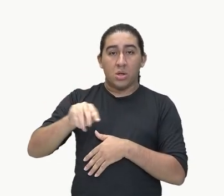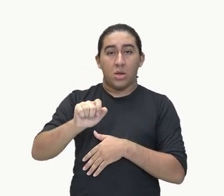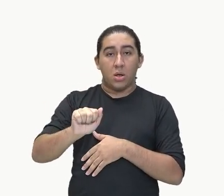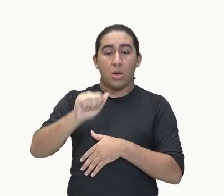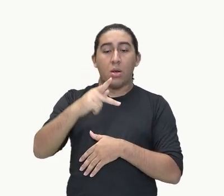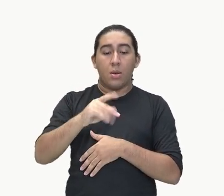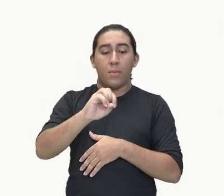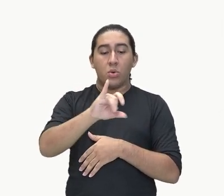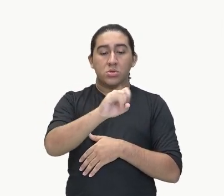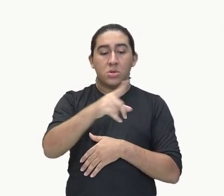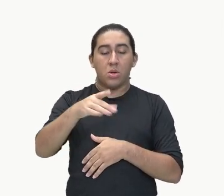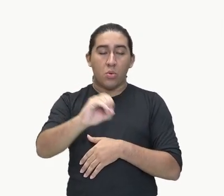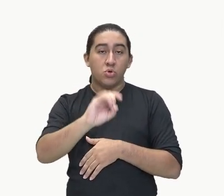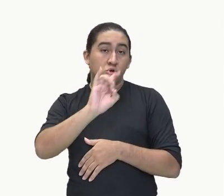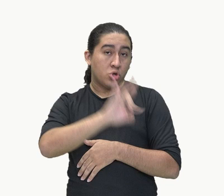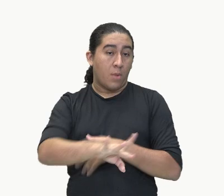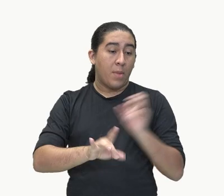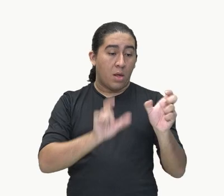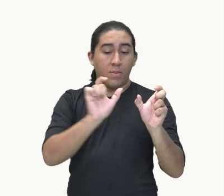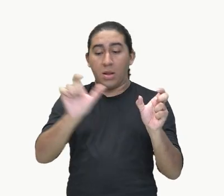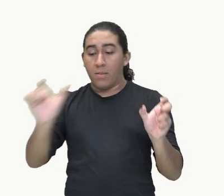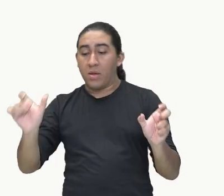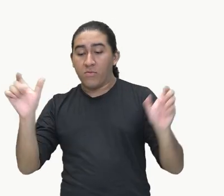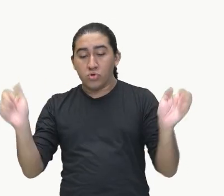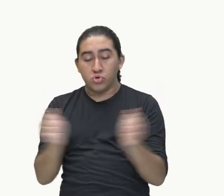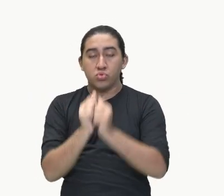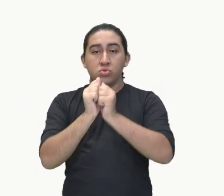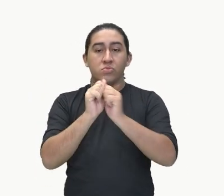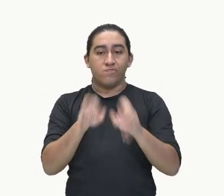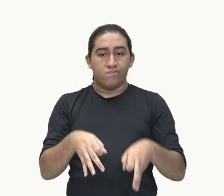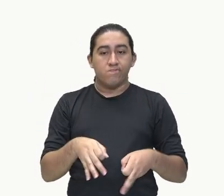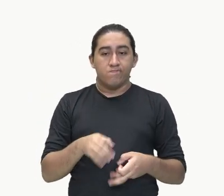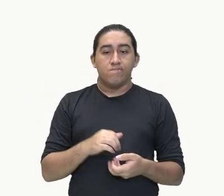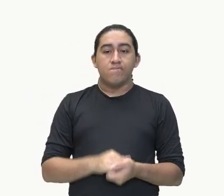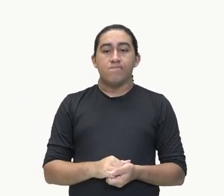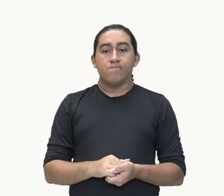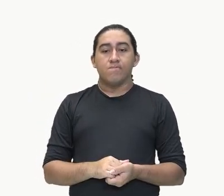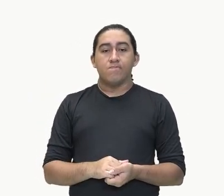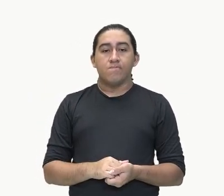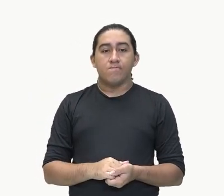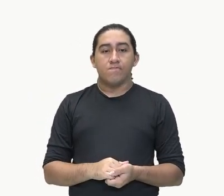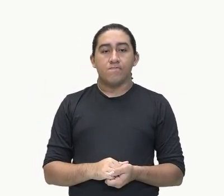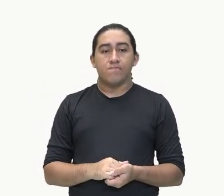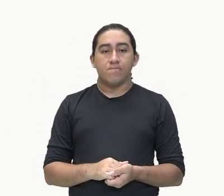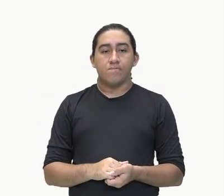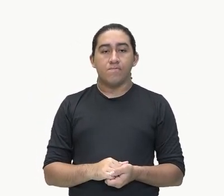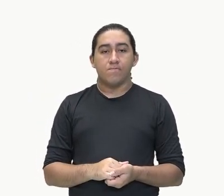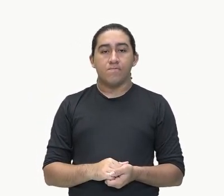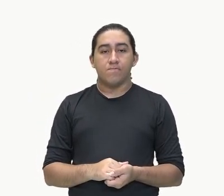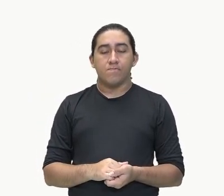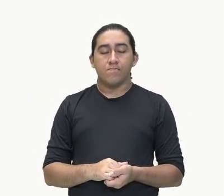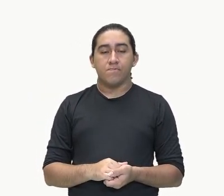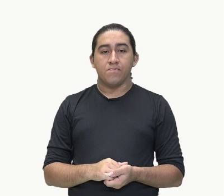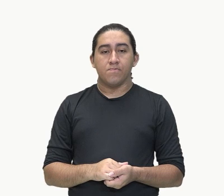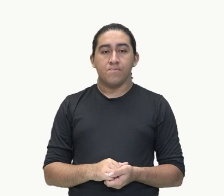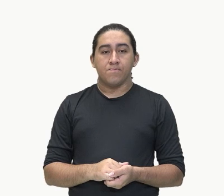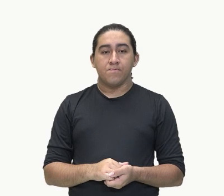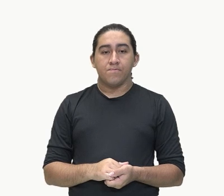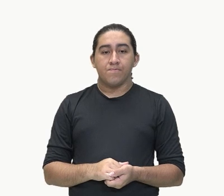justaposição, é só juntar, traz aqui e vamos juntar para formar uma nova palavra. Já a